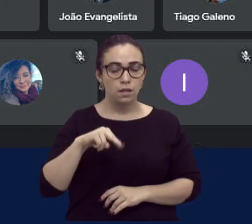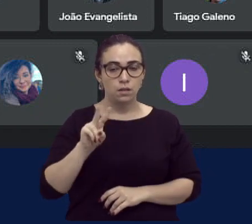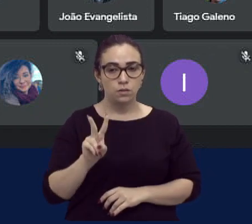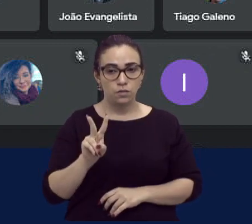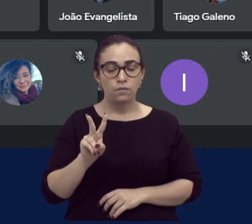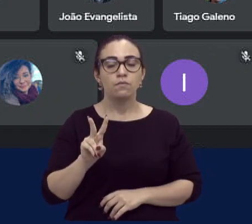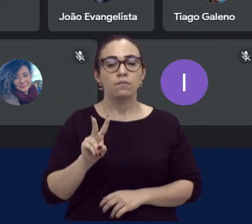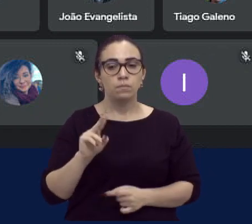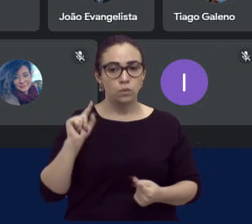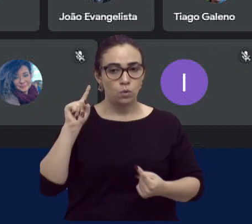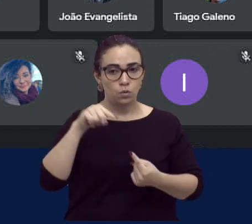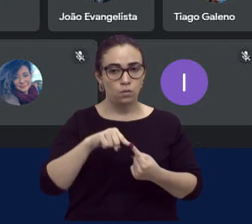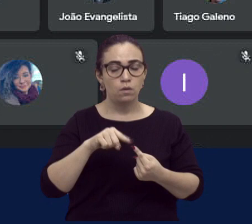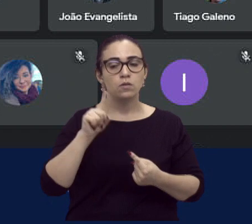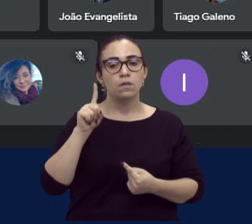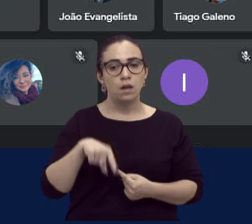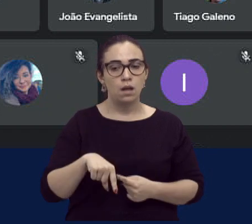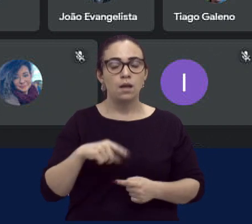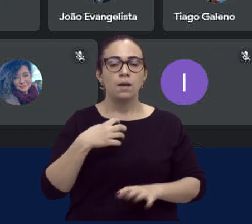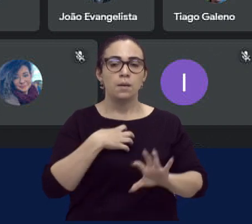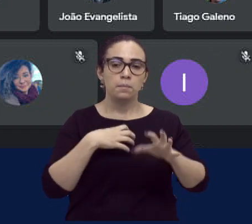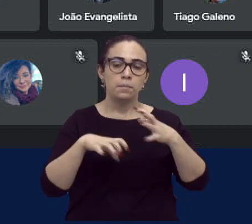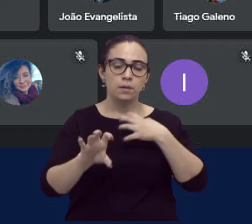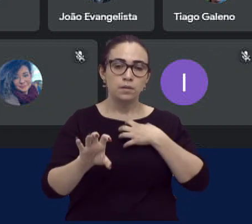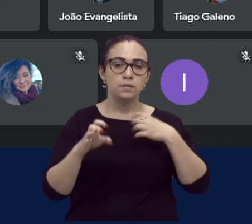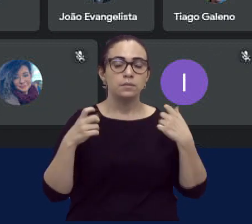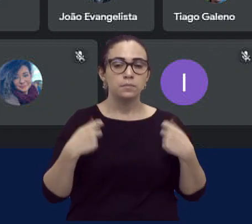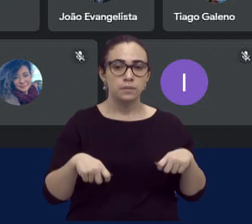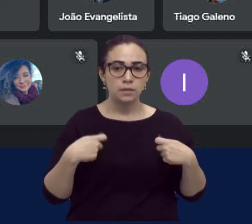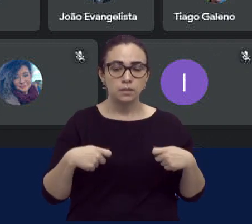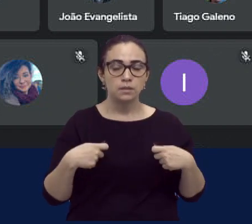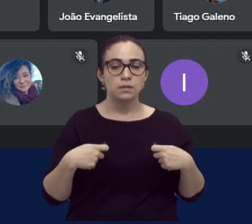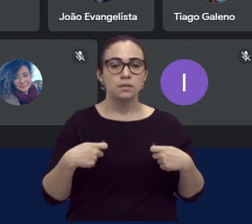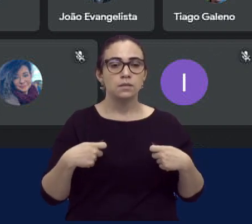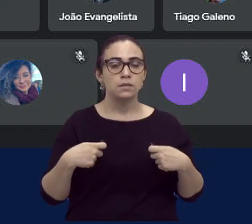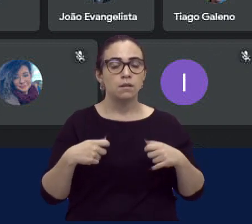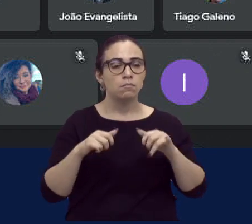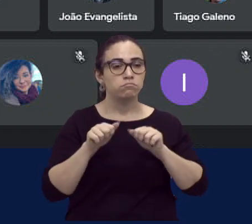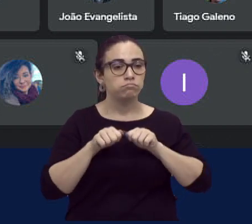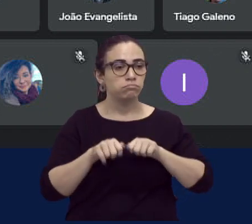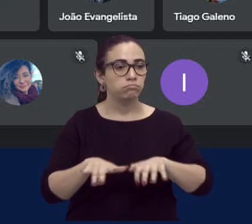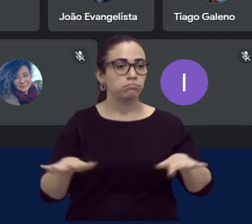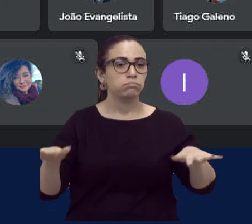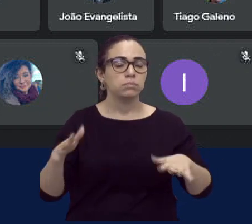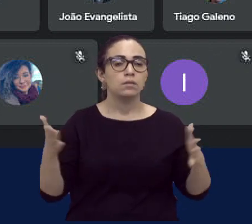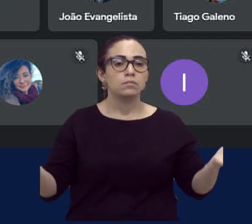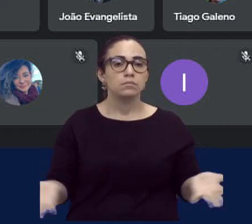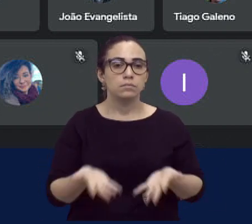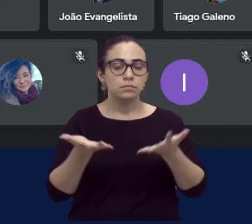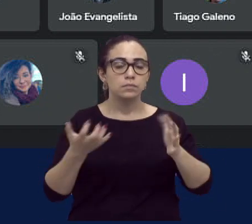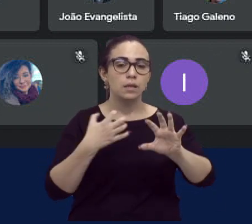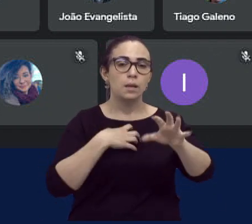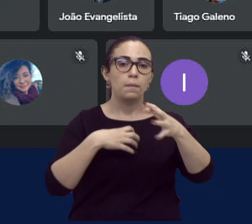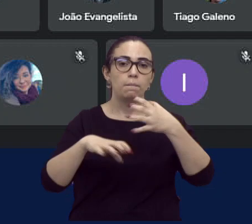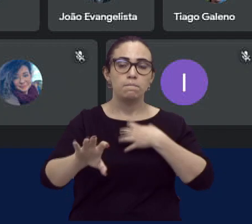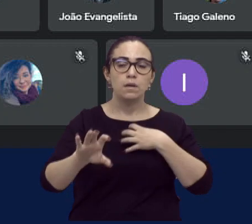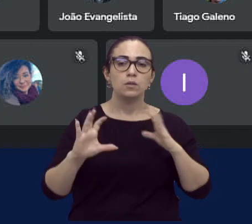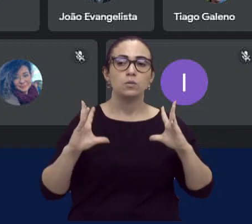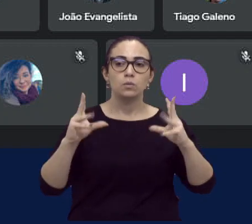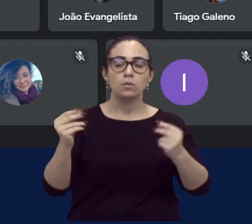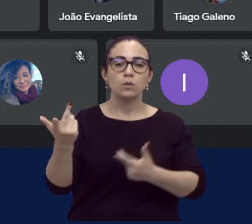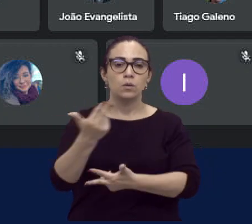trabalha justamente isso, né? Que a gente possa despertar a nossa empatia e a empatia do